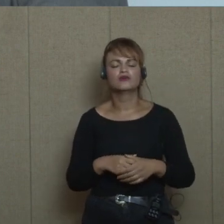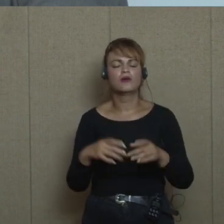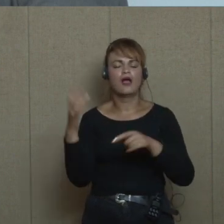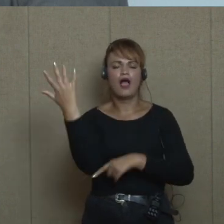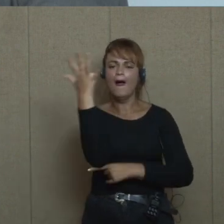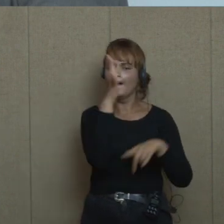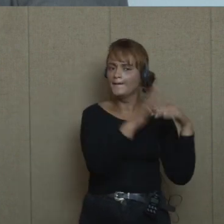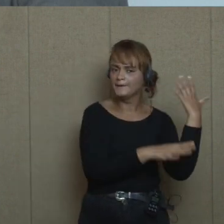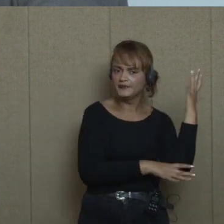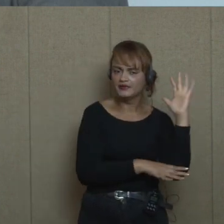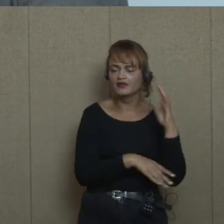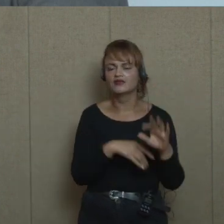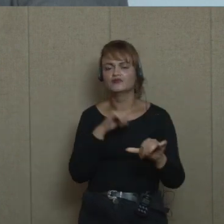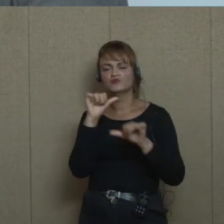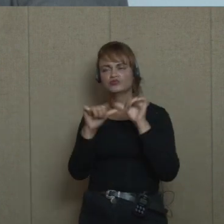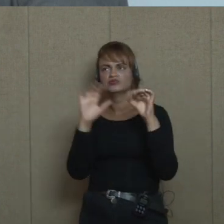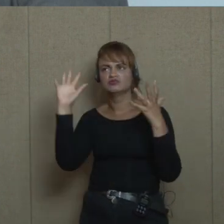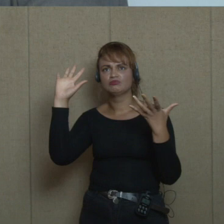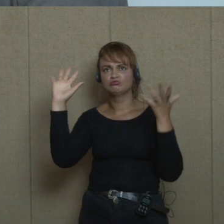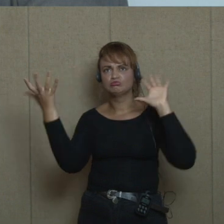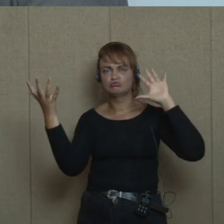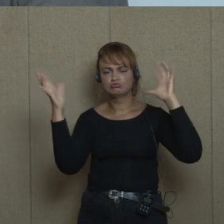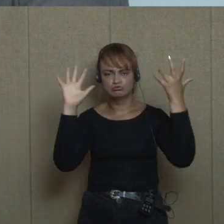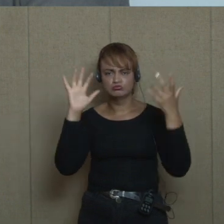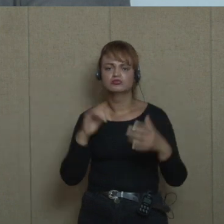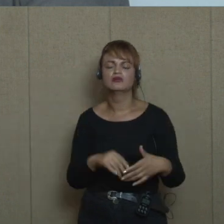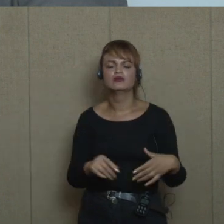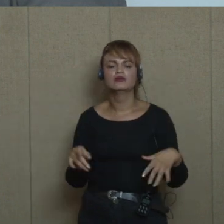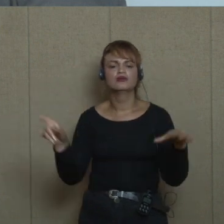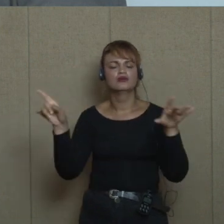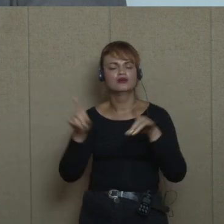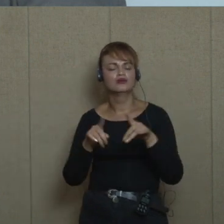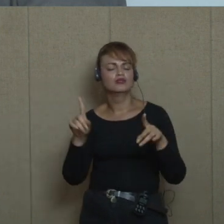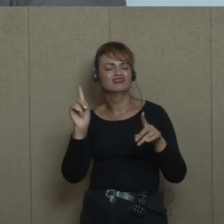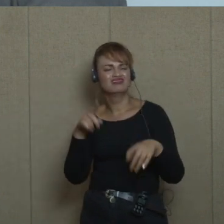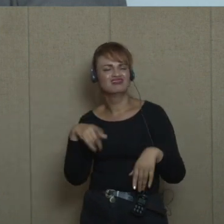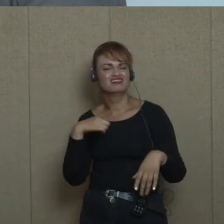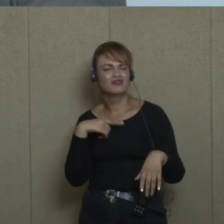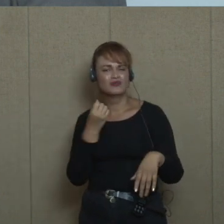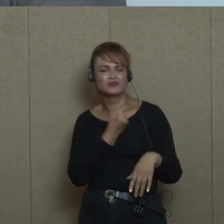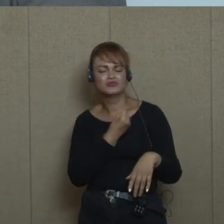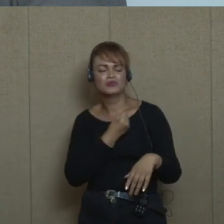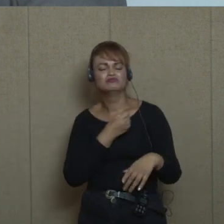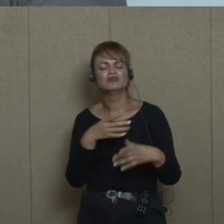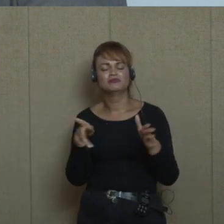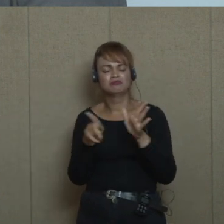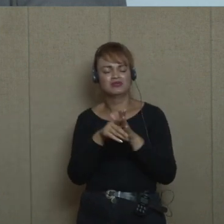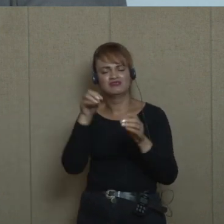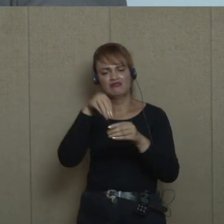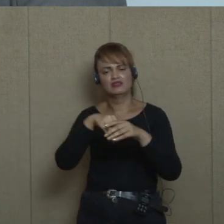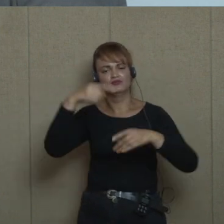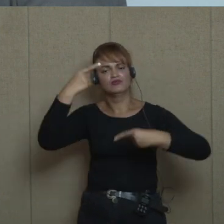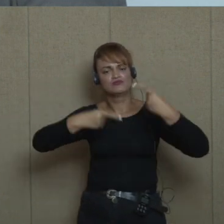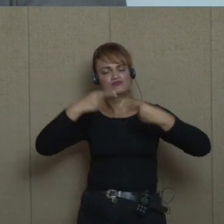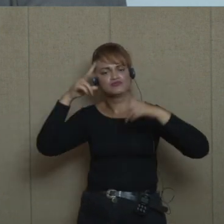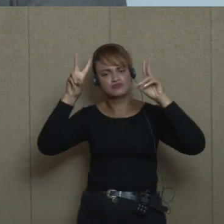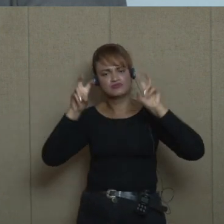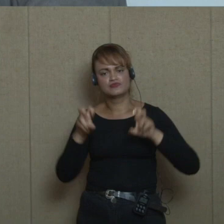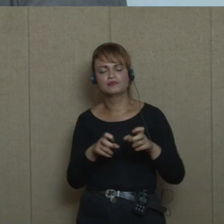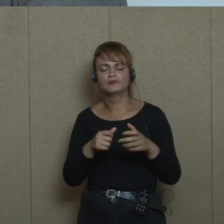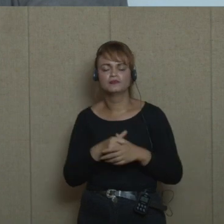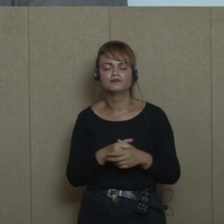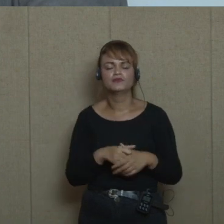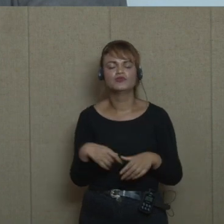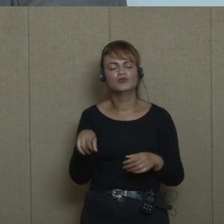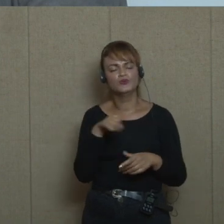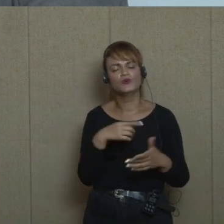ambiente, mudança climática. E há um número, isso é parte da discussão que nós estamos tendo.